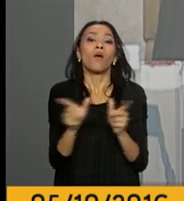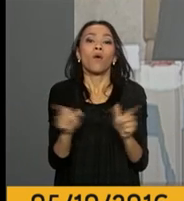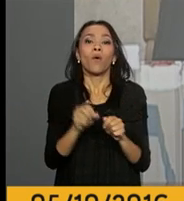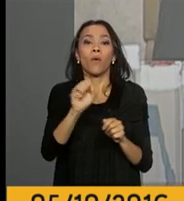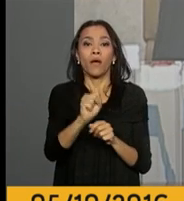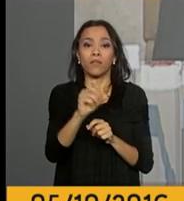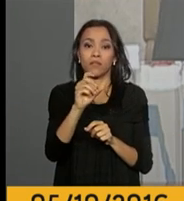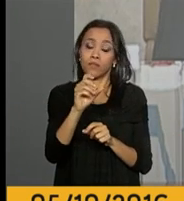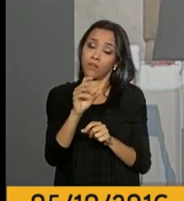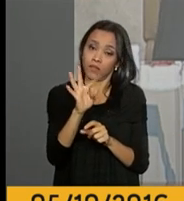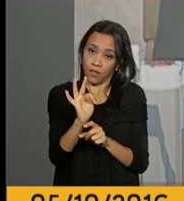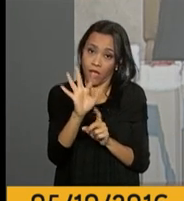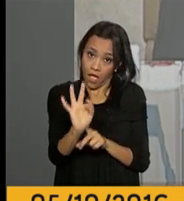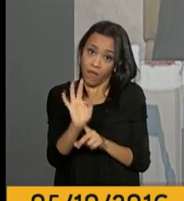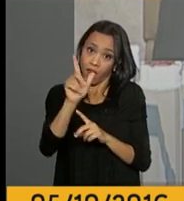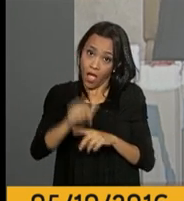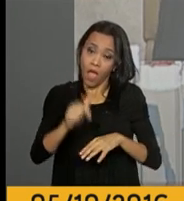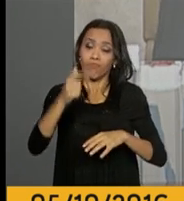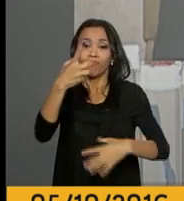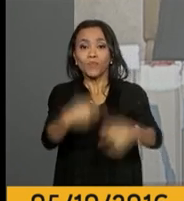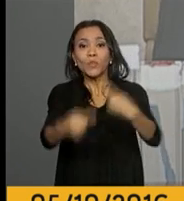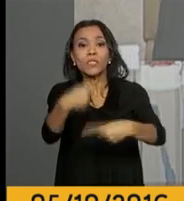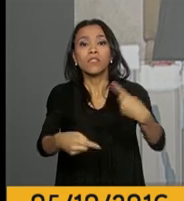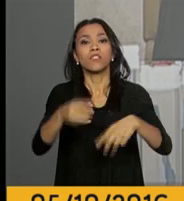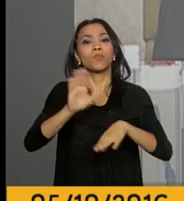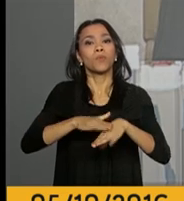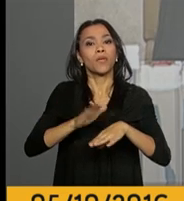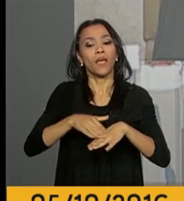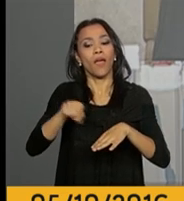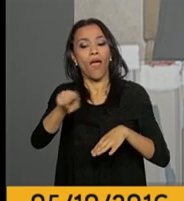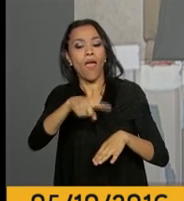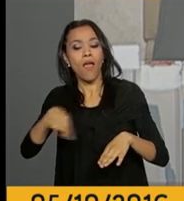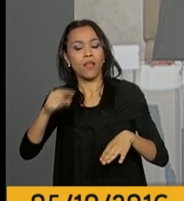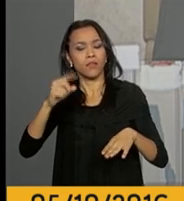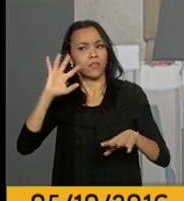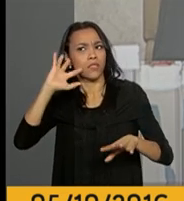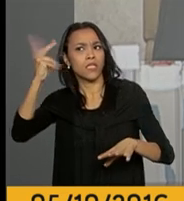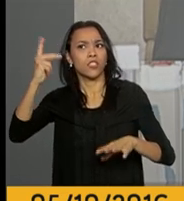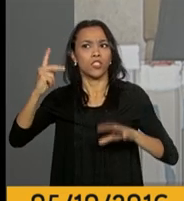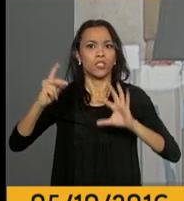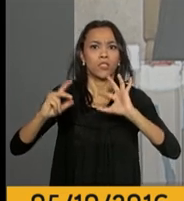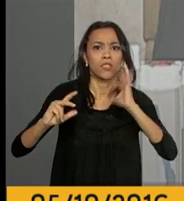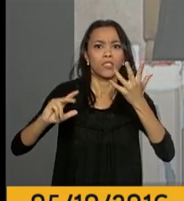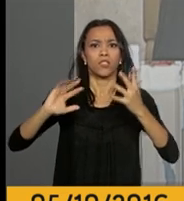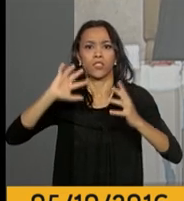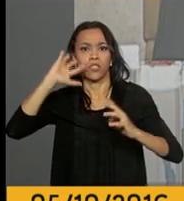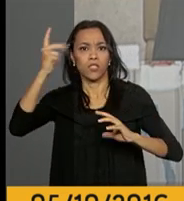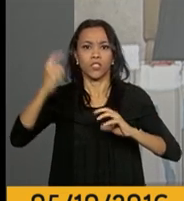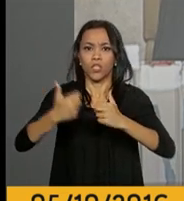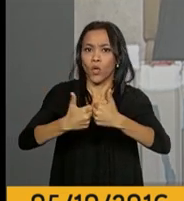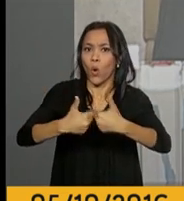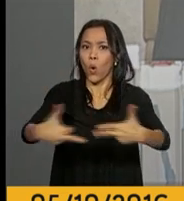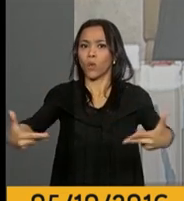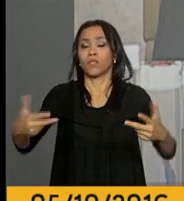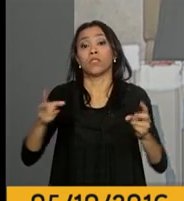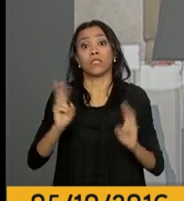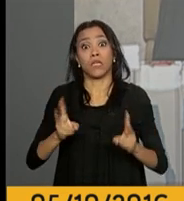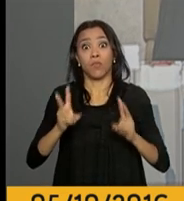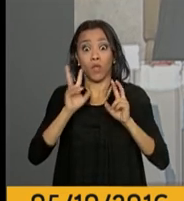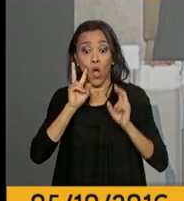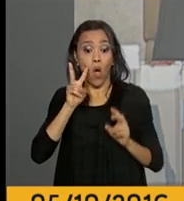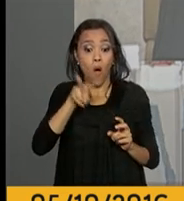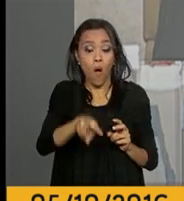sentido de que ao decidir Ela tem os olhos voltados para o país para os interesses do